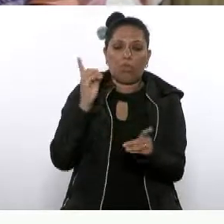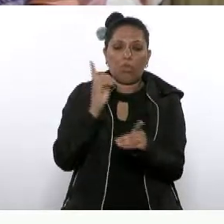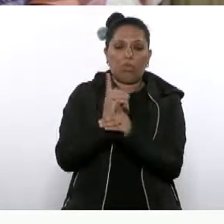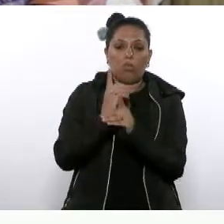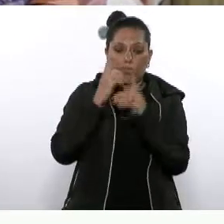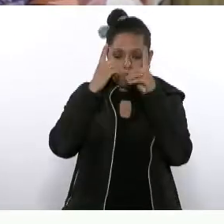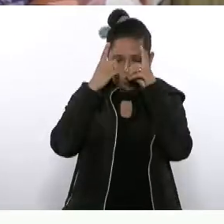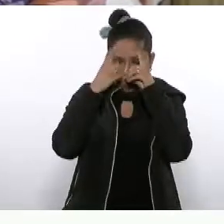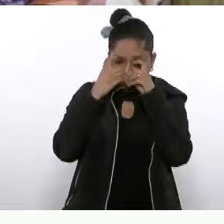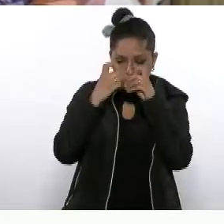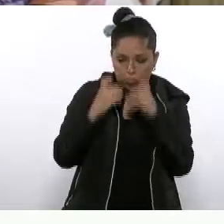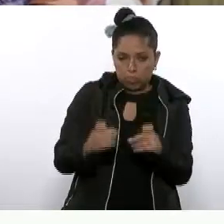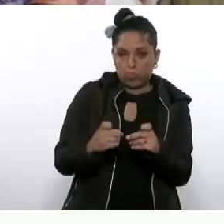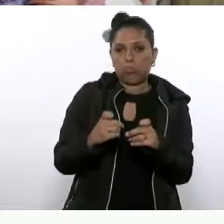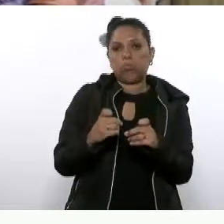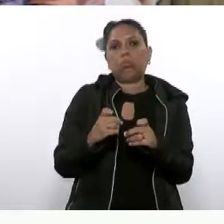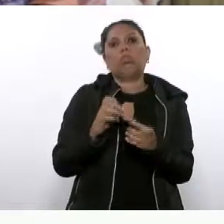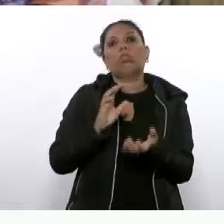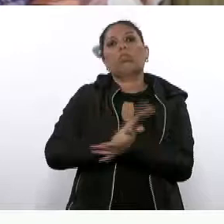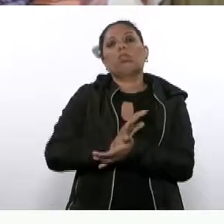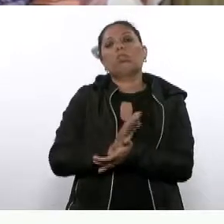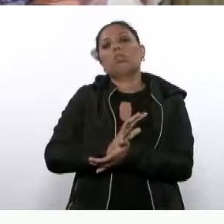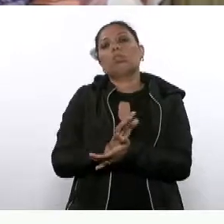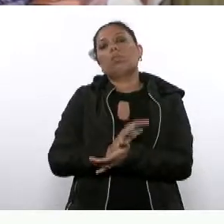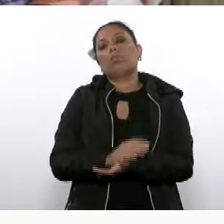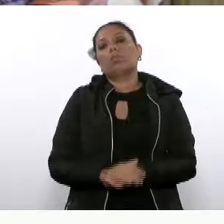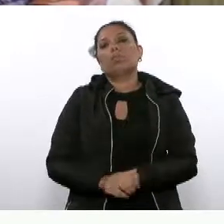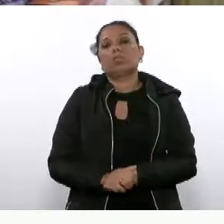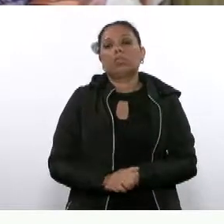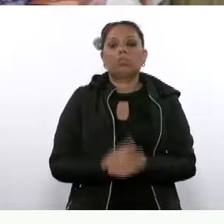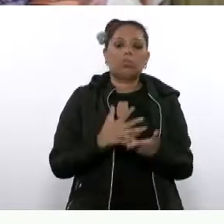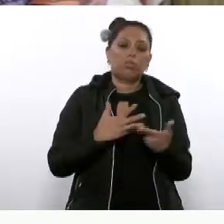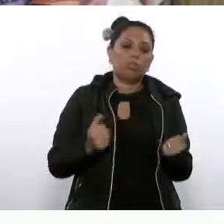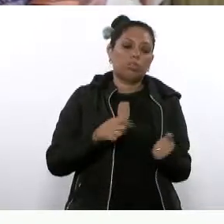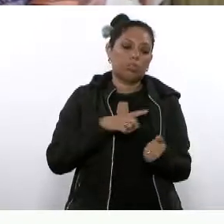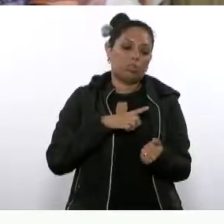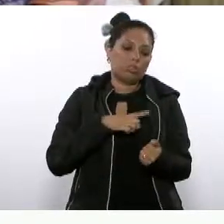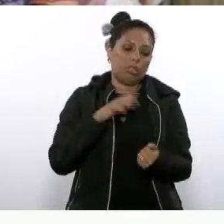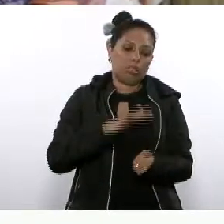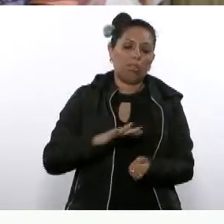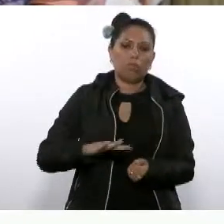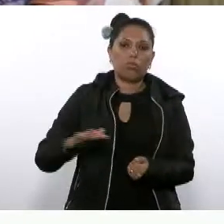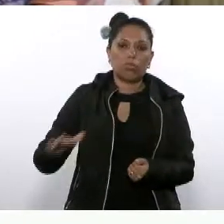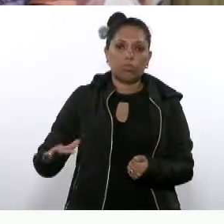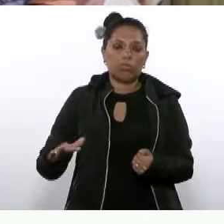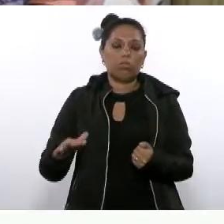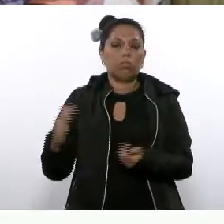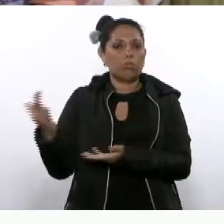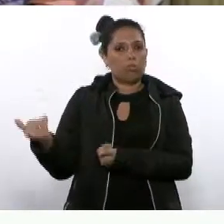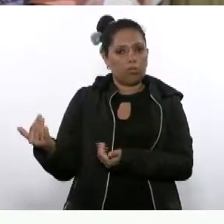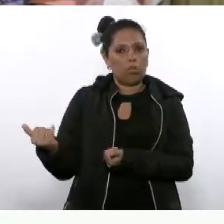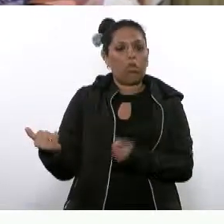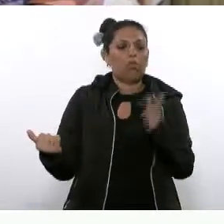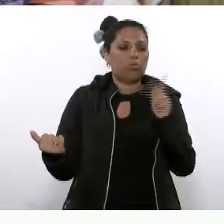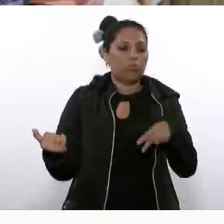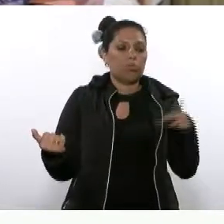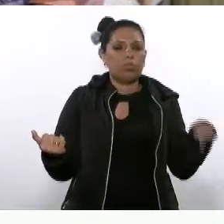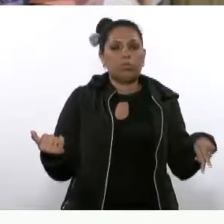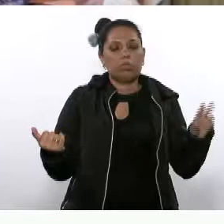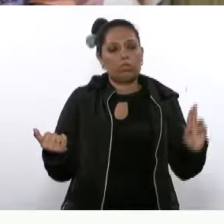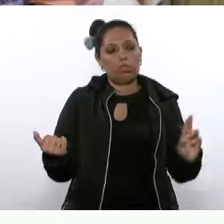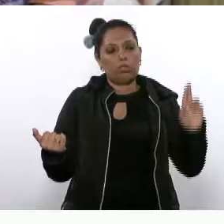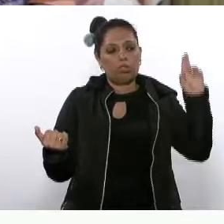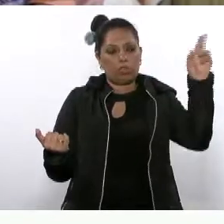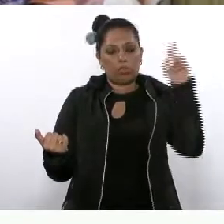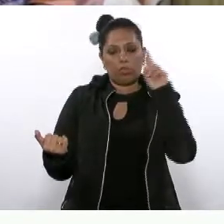e violência no corpo discente. Então, os casos que aconteçam nas crianças, nos adolescentes, eles, né, para